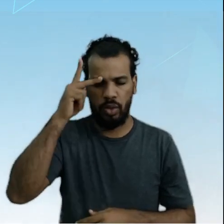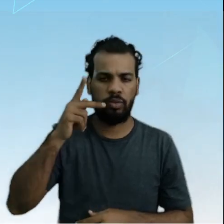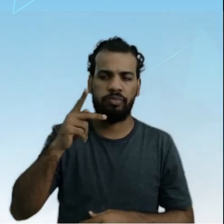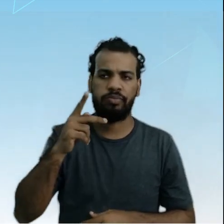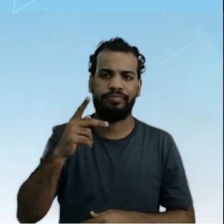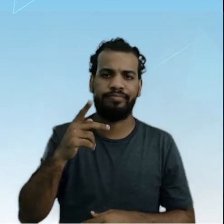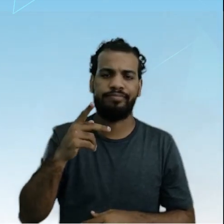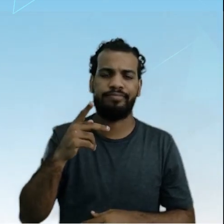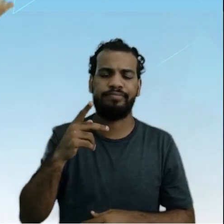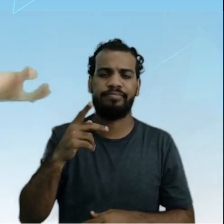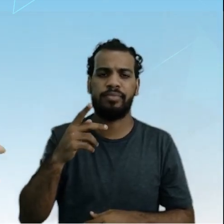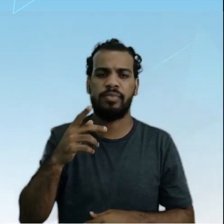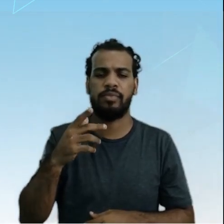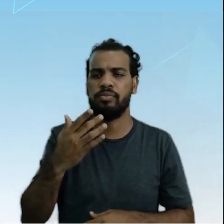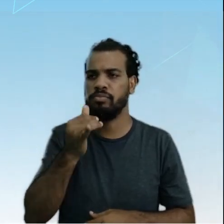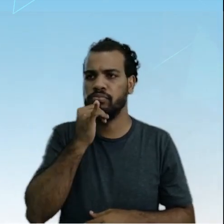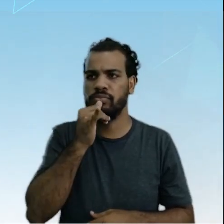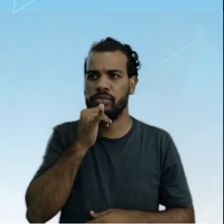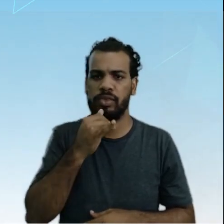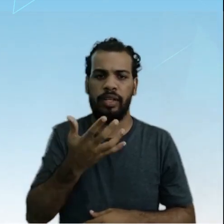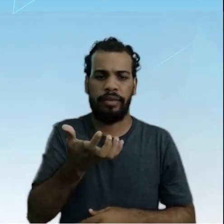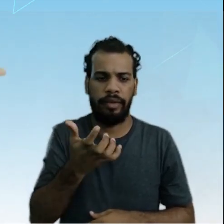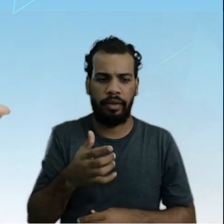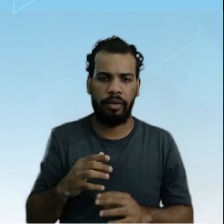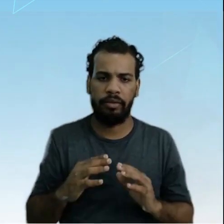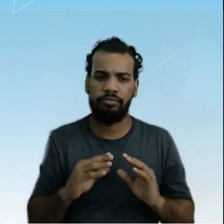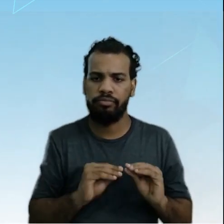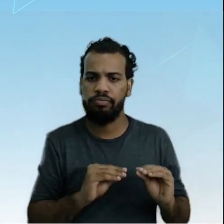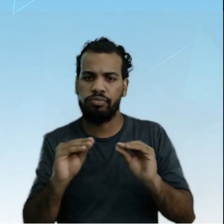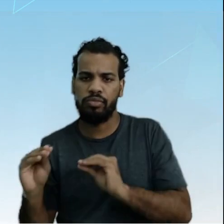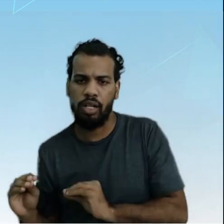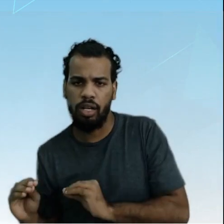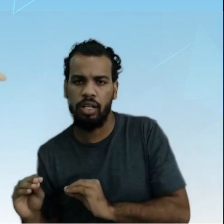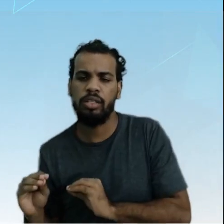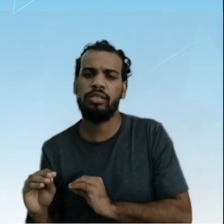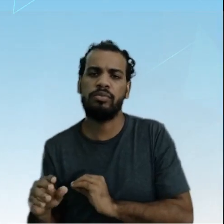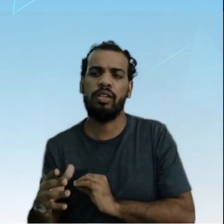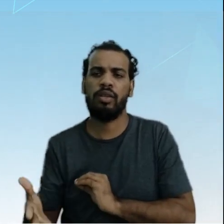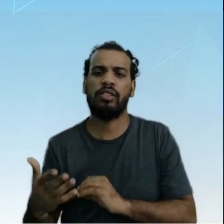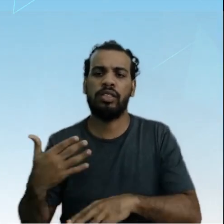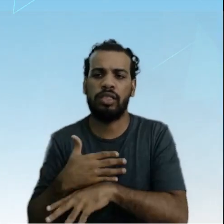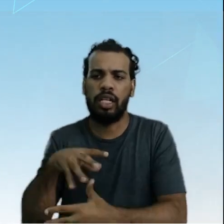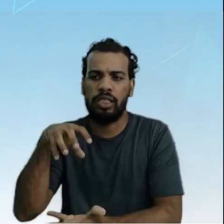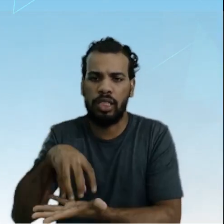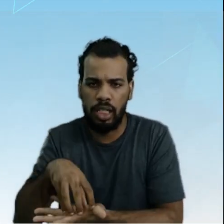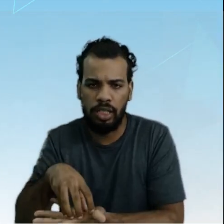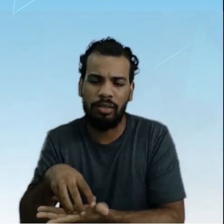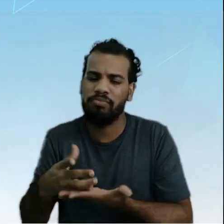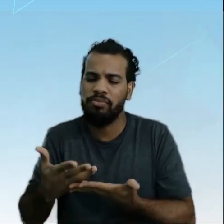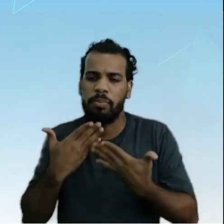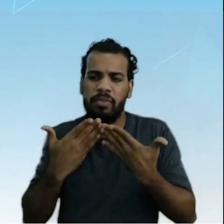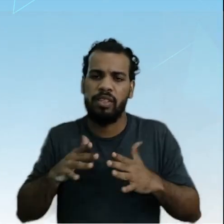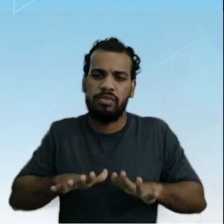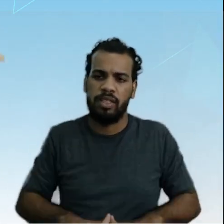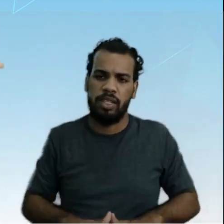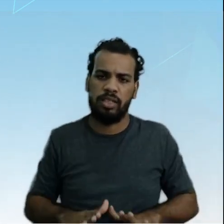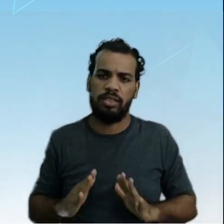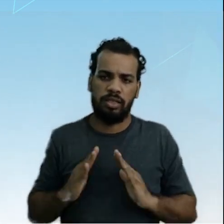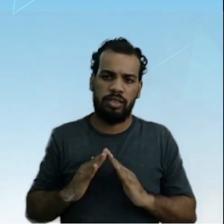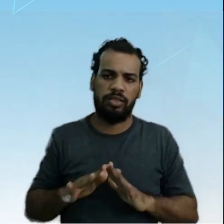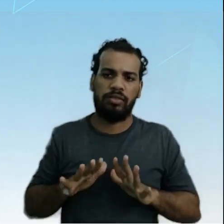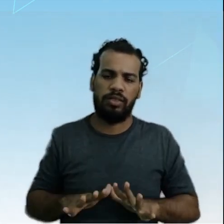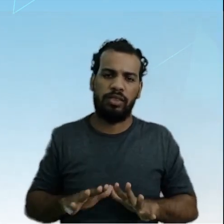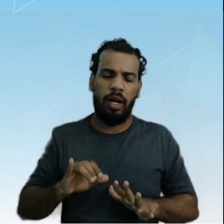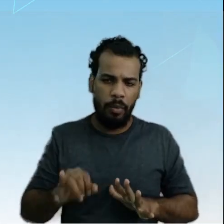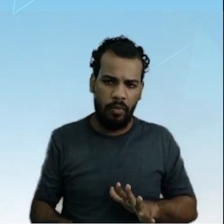conseguem sair, fazer sua retirada, fazer seu êxodo rural para ir para outros cantos, preferem ficar nas suas terras, aproveitar